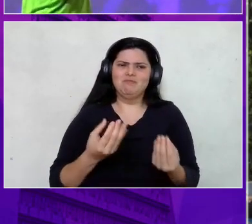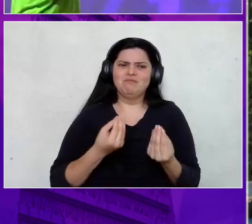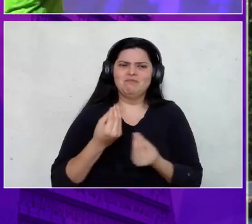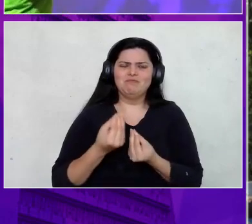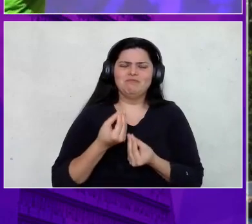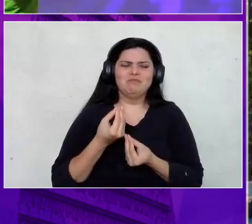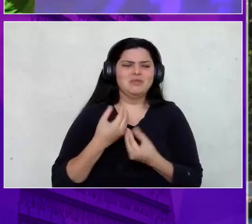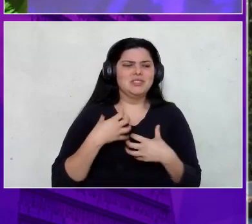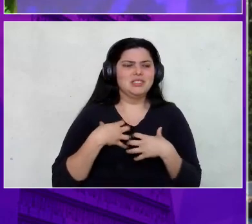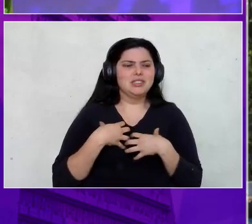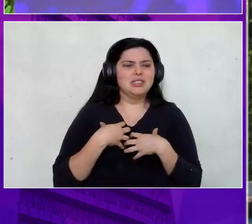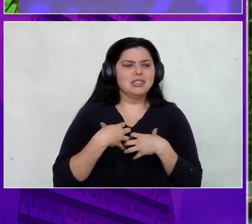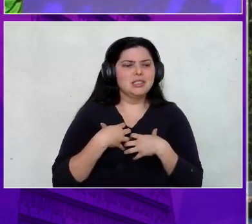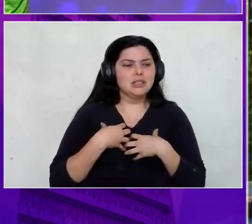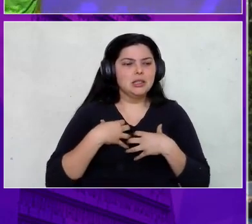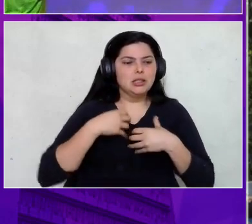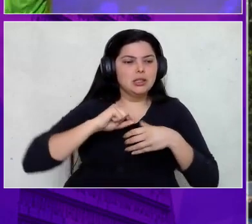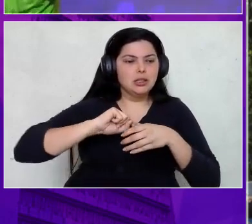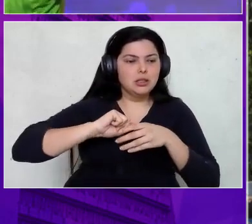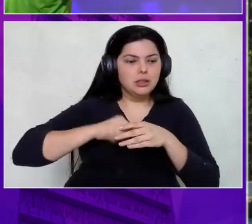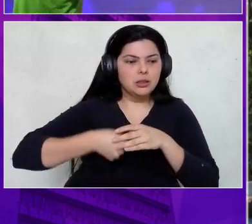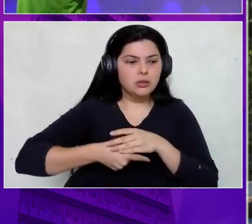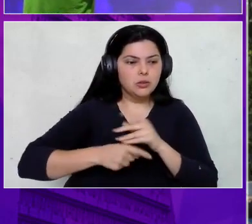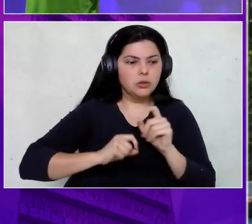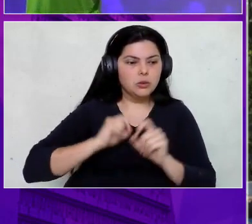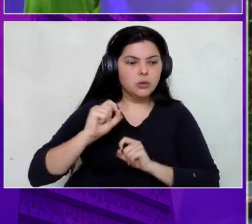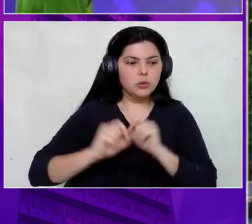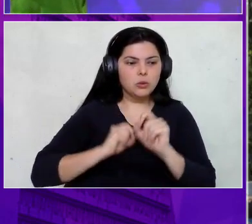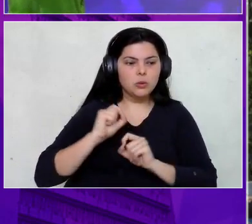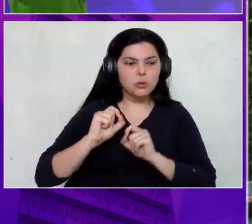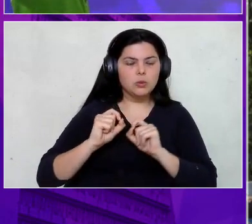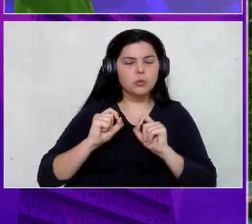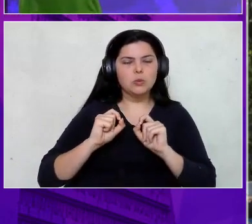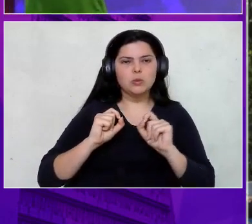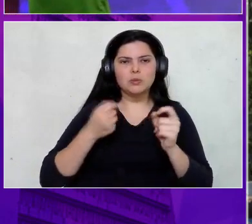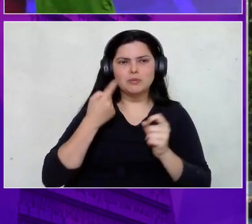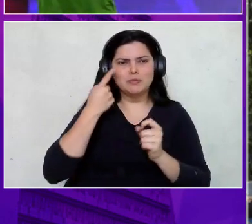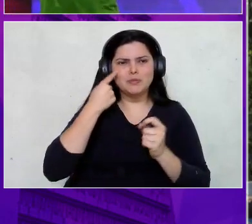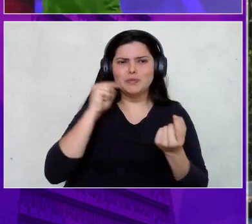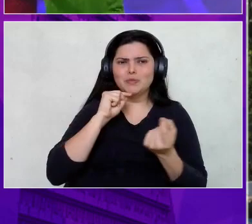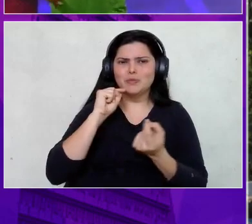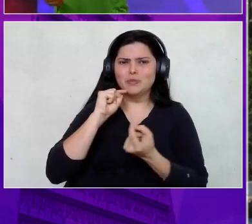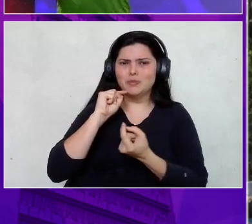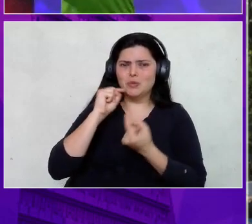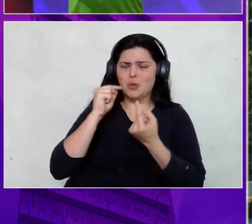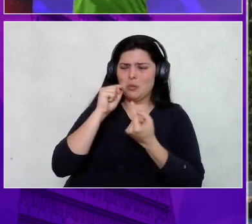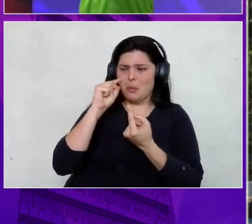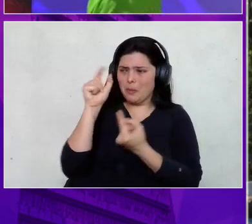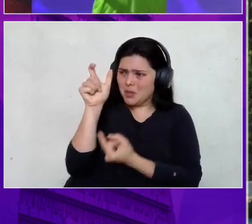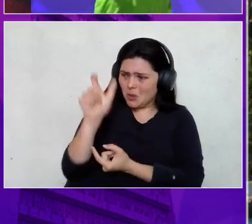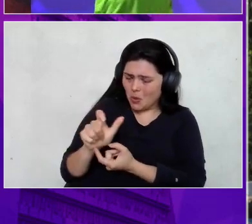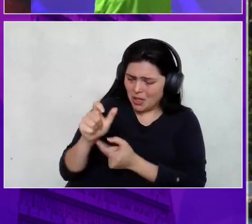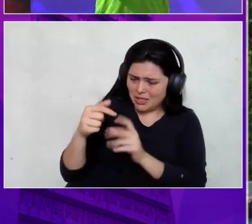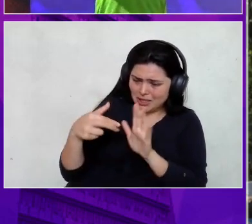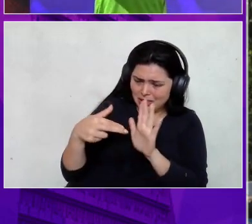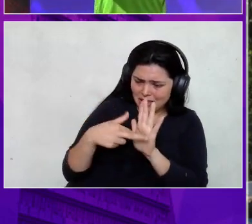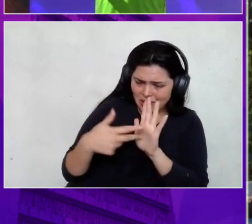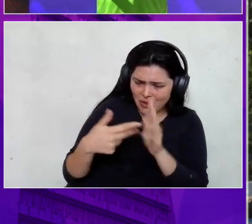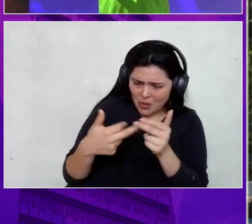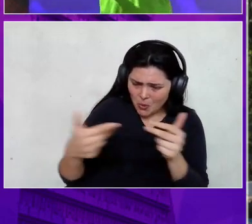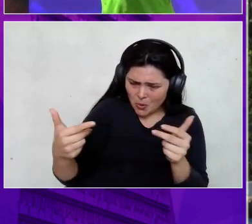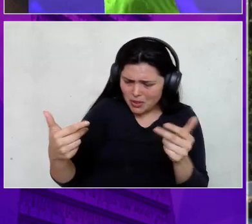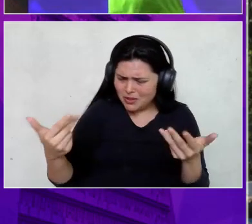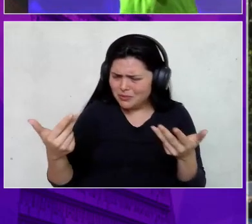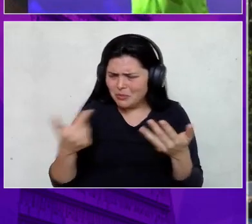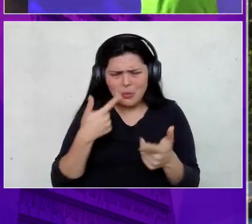profundamente me deixava, de alguma forma, assim, objetivar, né, uma pessoa. E aí, obviamente, gera um monte de pepino. Obviamente